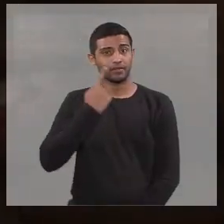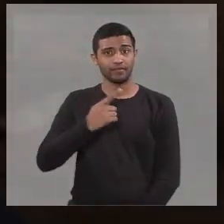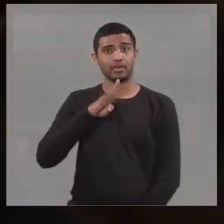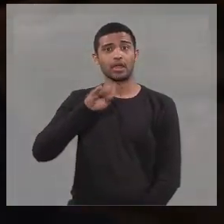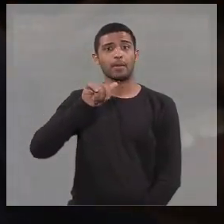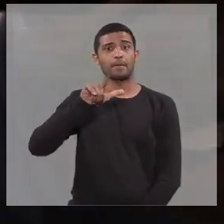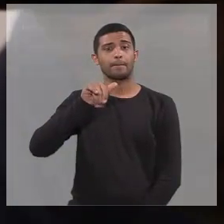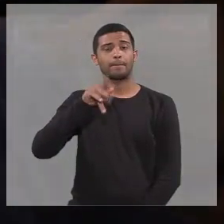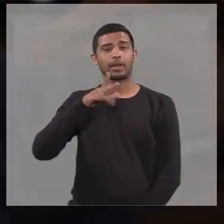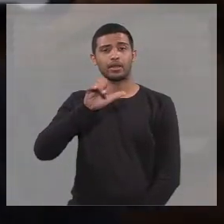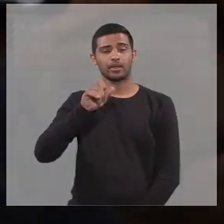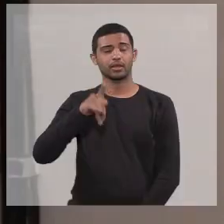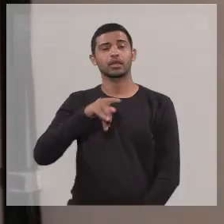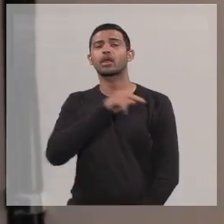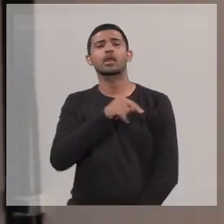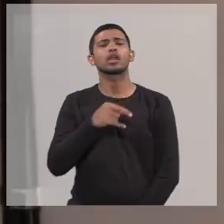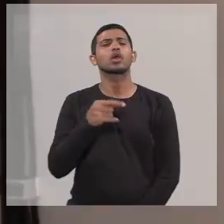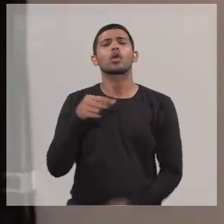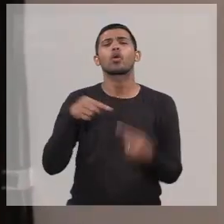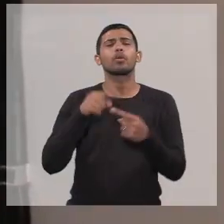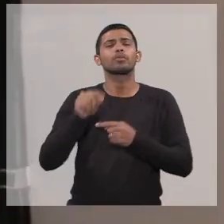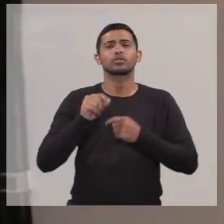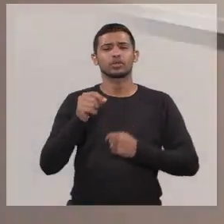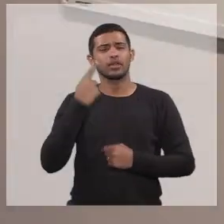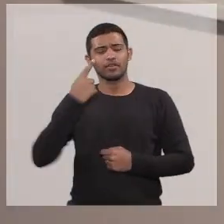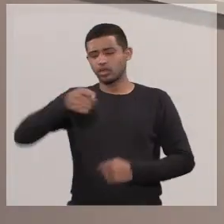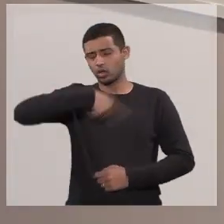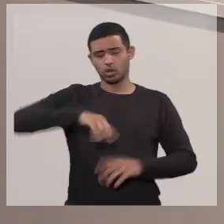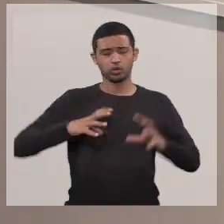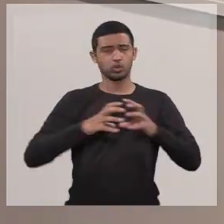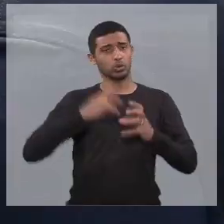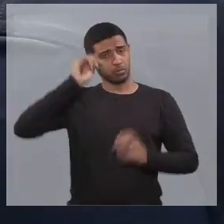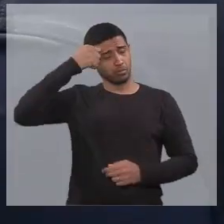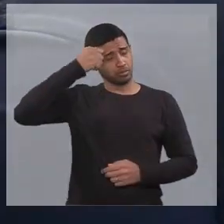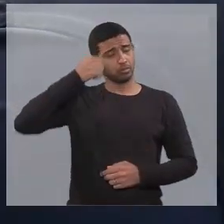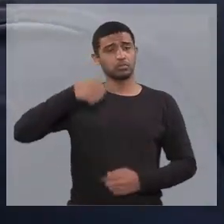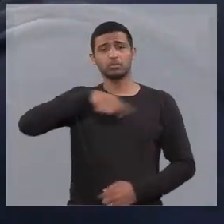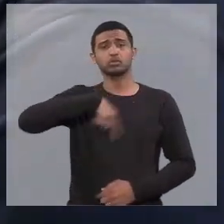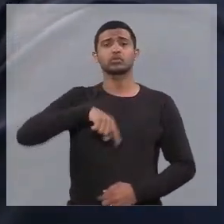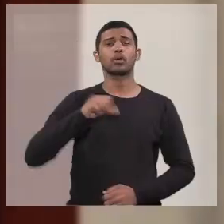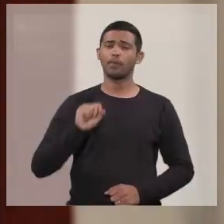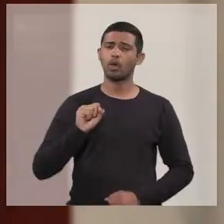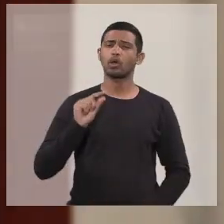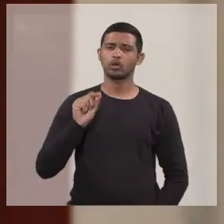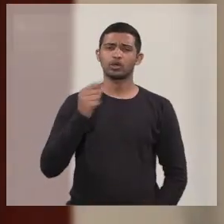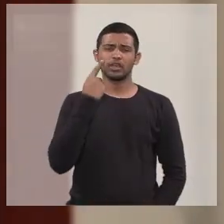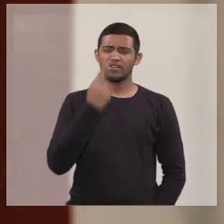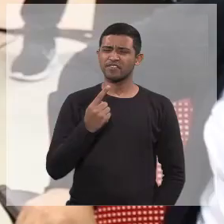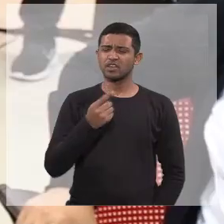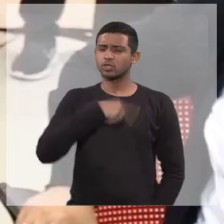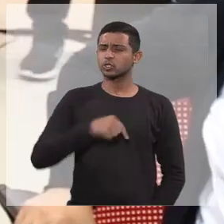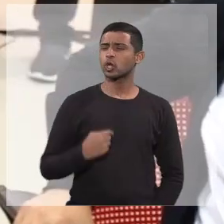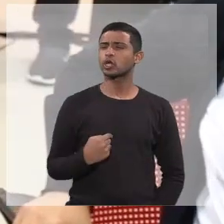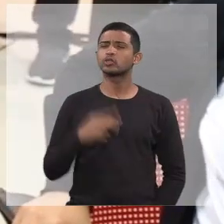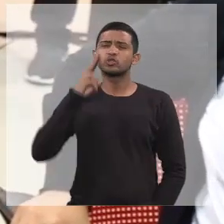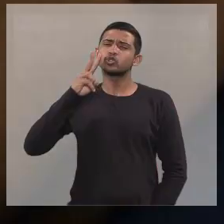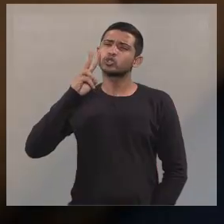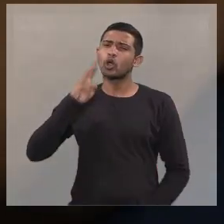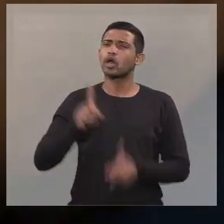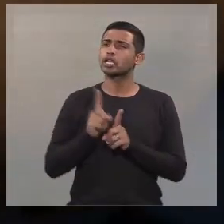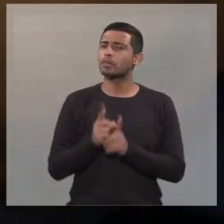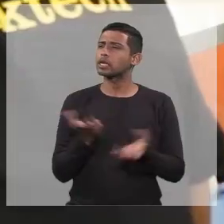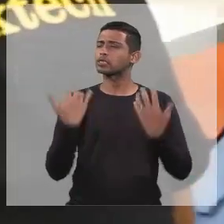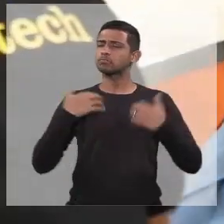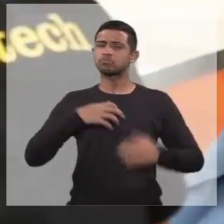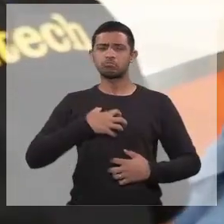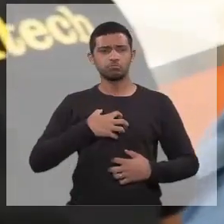O Black Money é um conceito onde nós, pessoas negras, podemos, com a nossa própria riqueza, o nosso